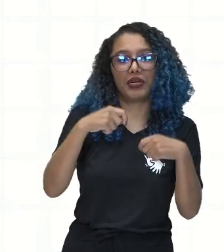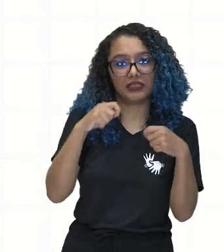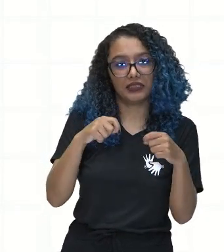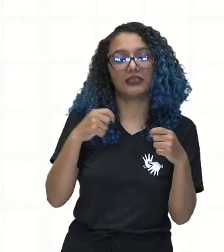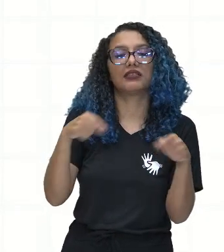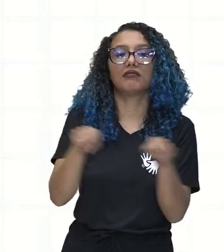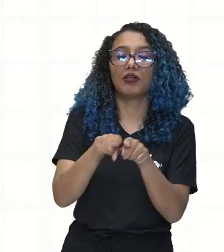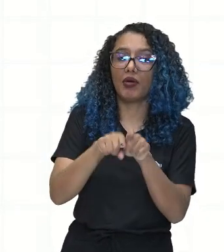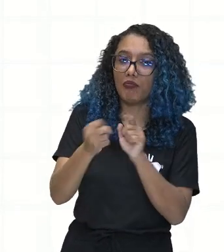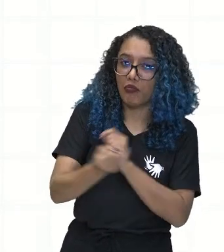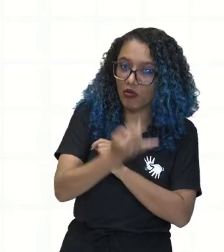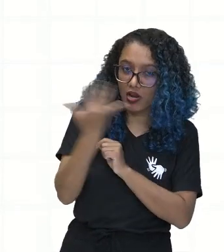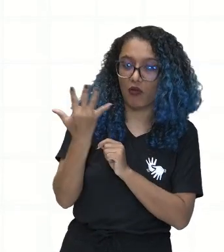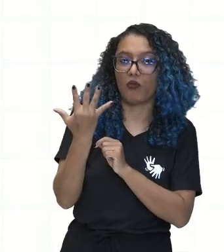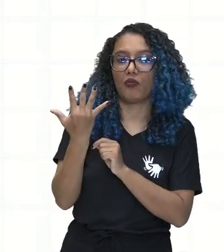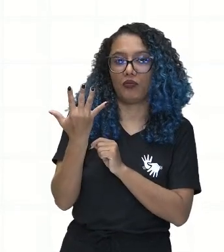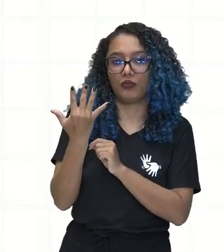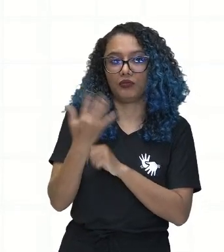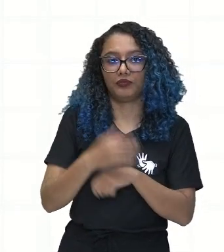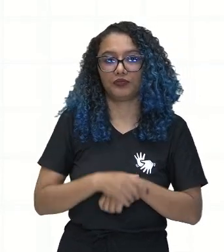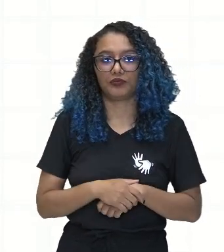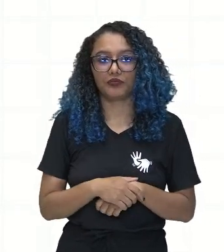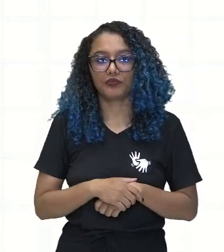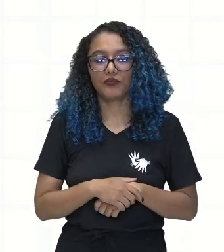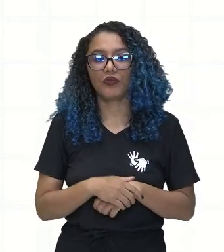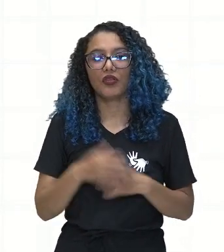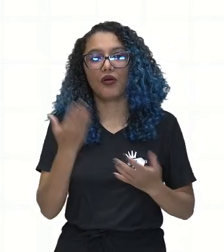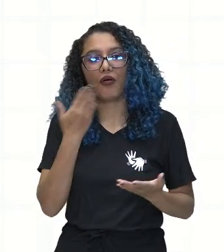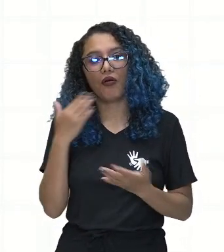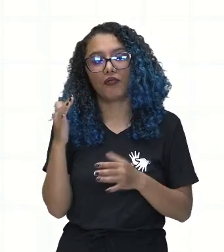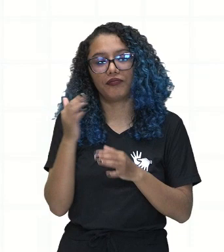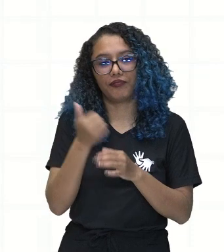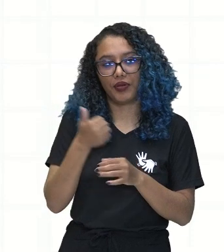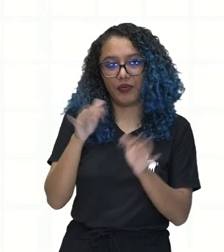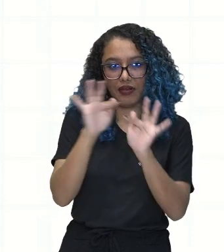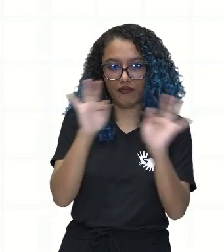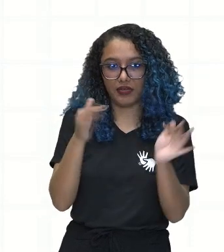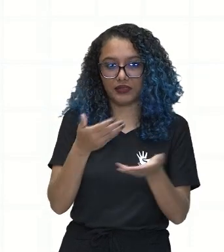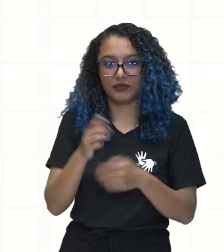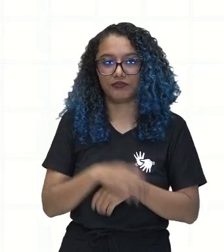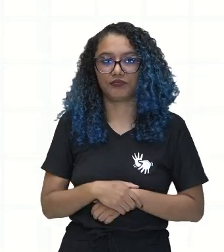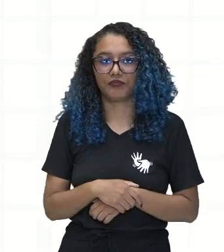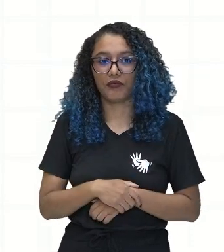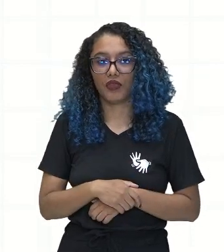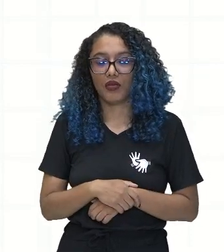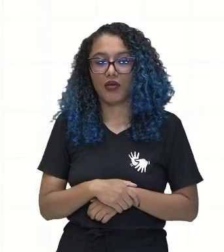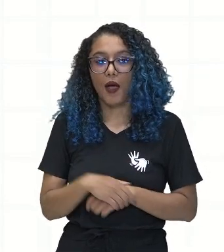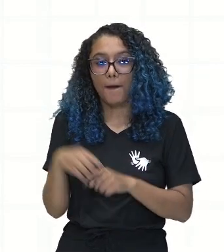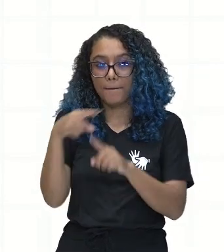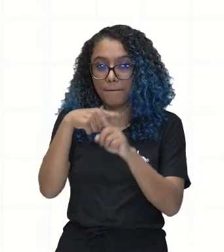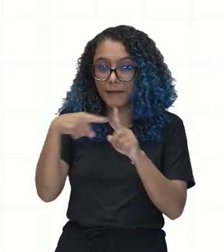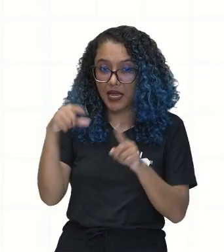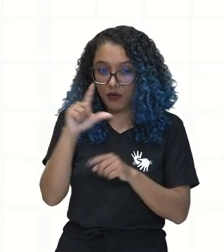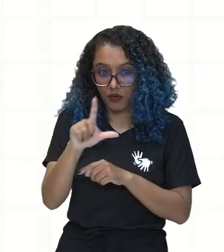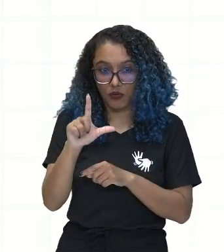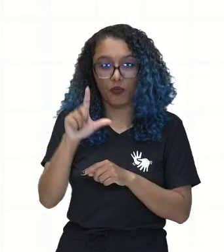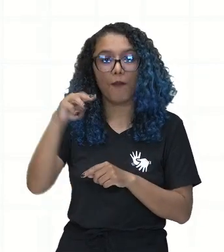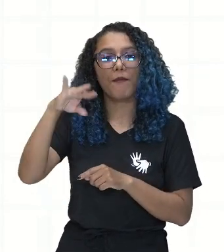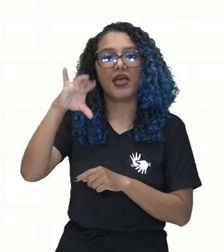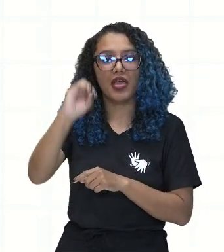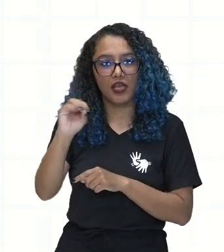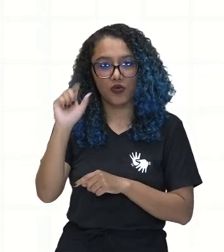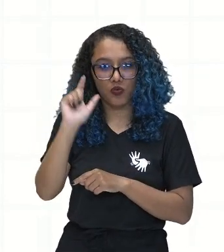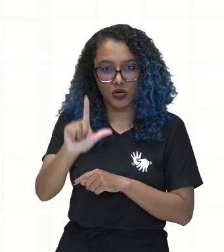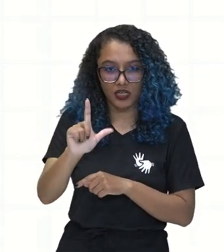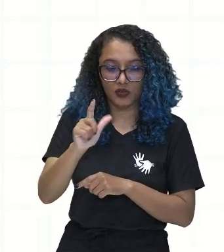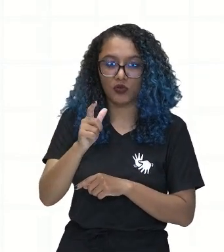bem. Bebeu meio litro de uísque. Olha só, meio litro. Bebeu meio litro. Notaram aí como